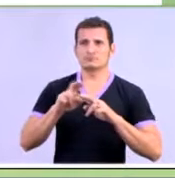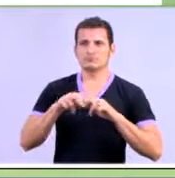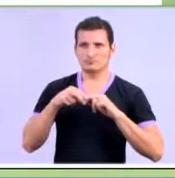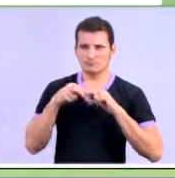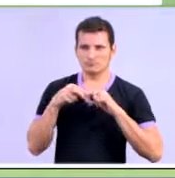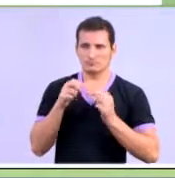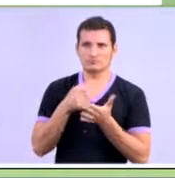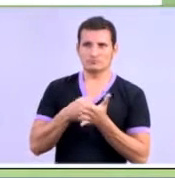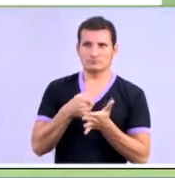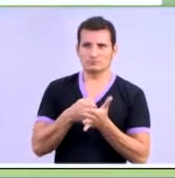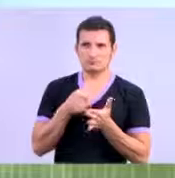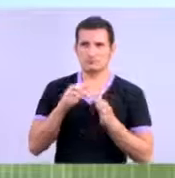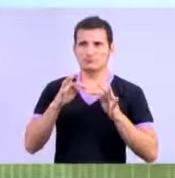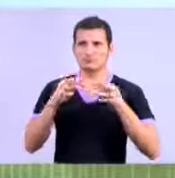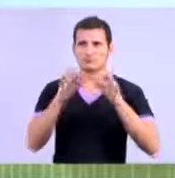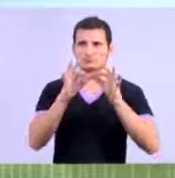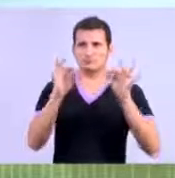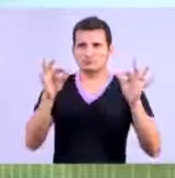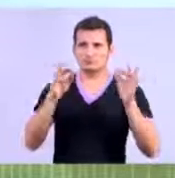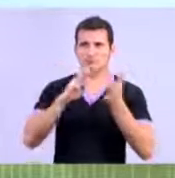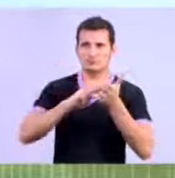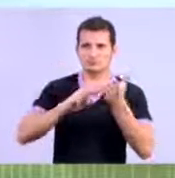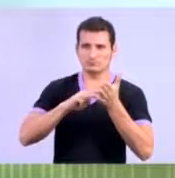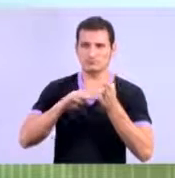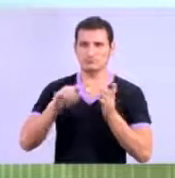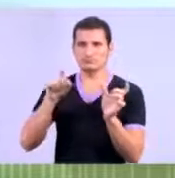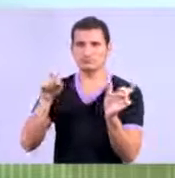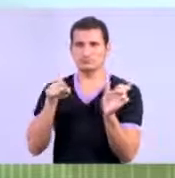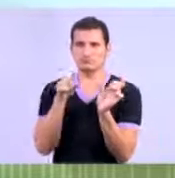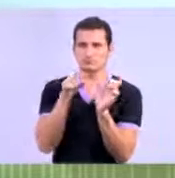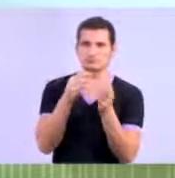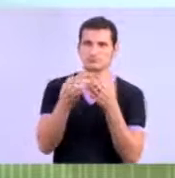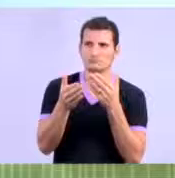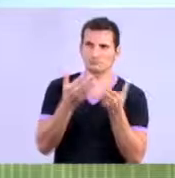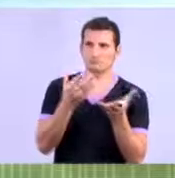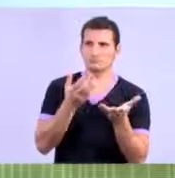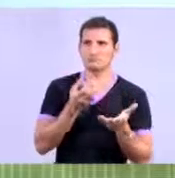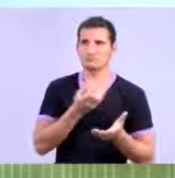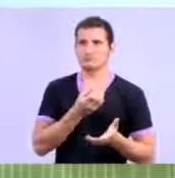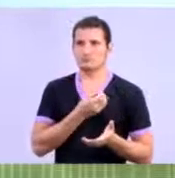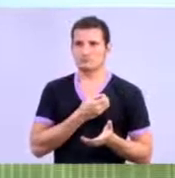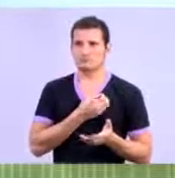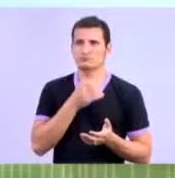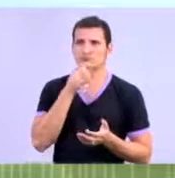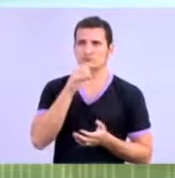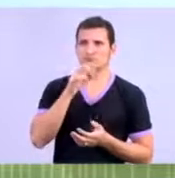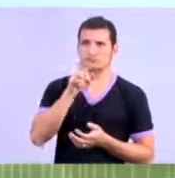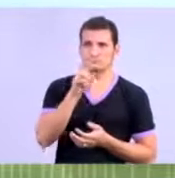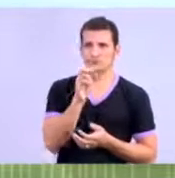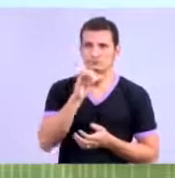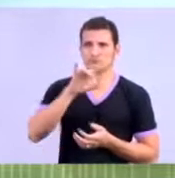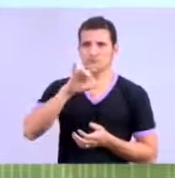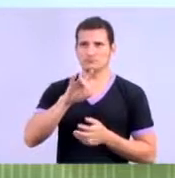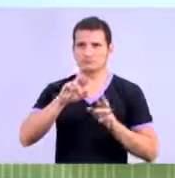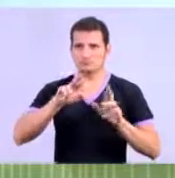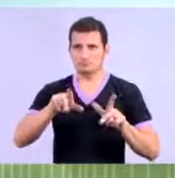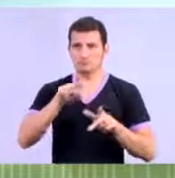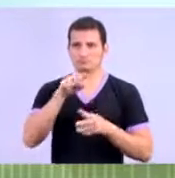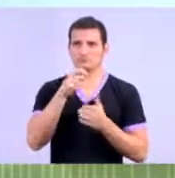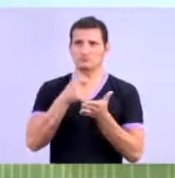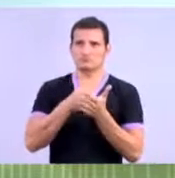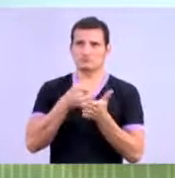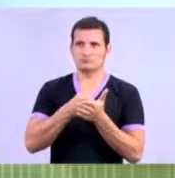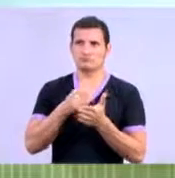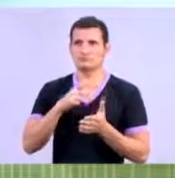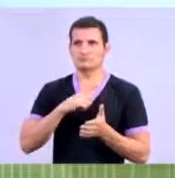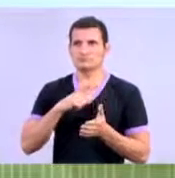obrigatoriamente, todo método que retorna algum valor, quer dizer, todo método que não é void, ele é obrigado a